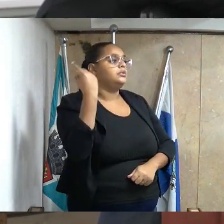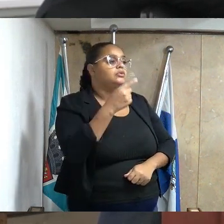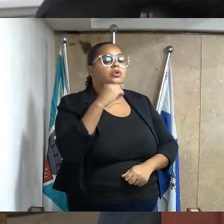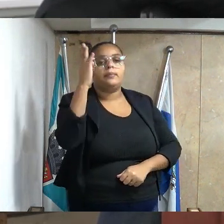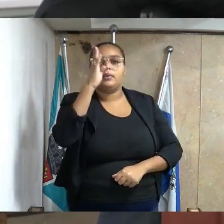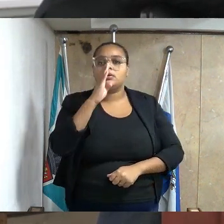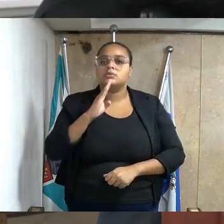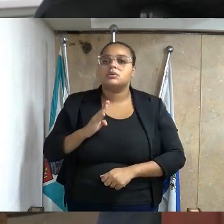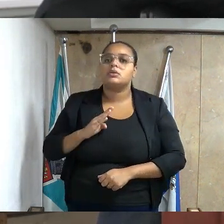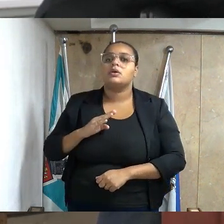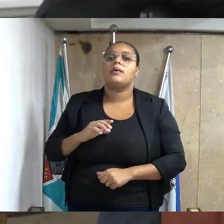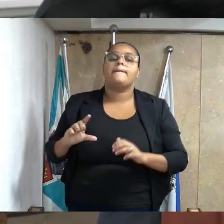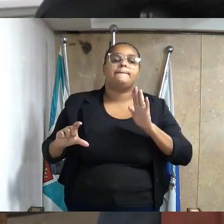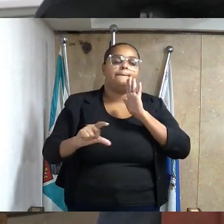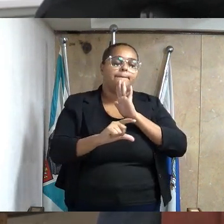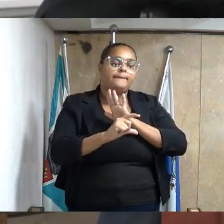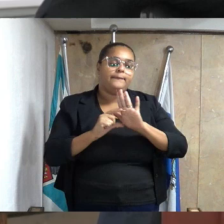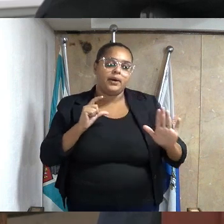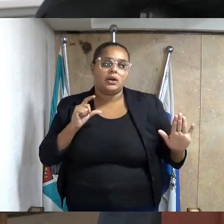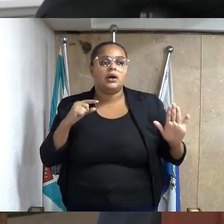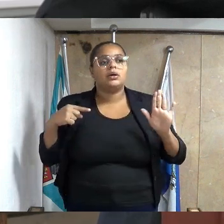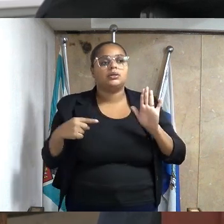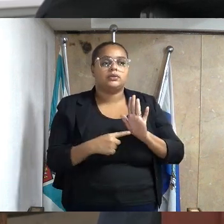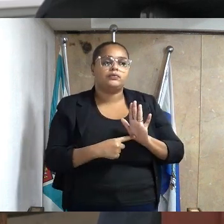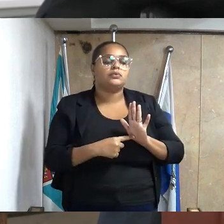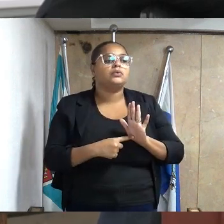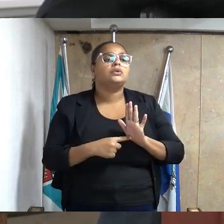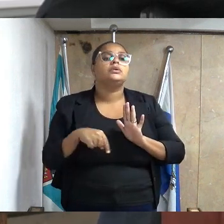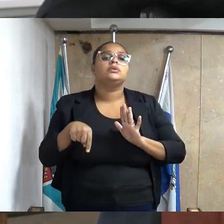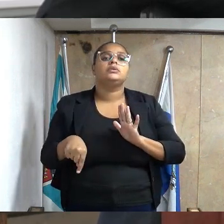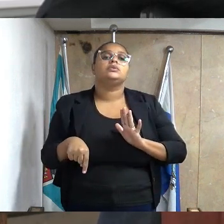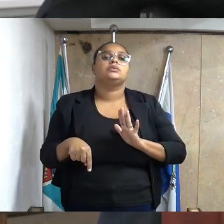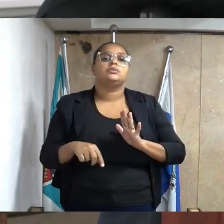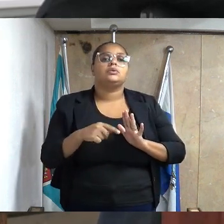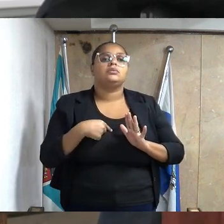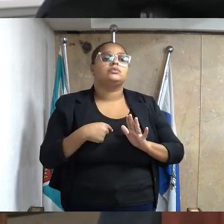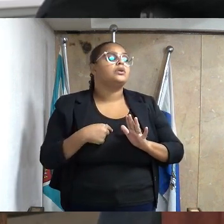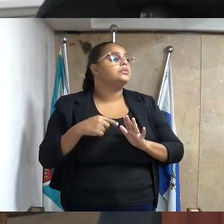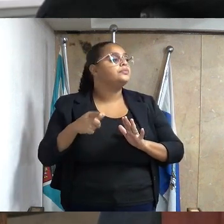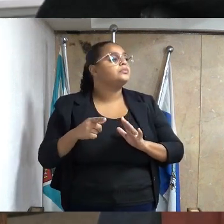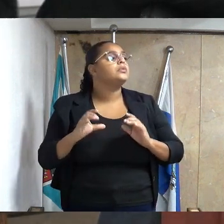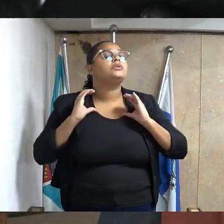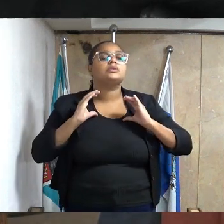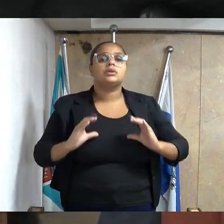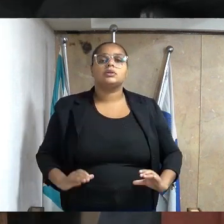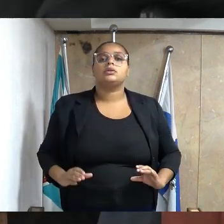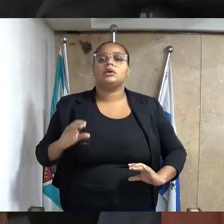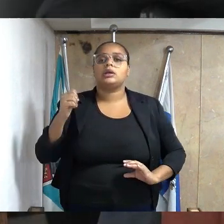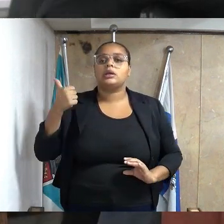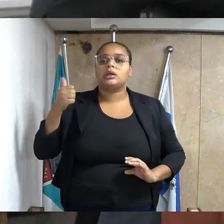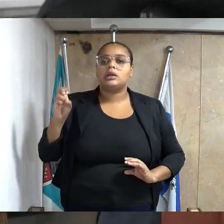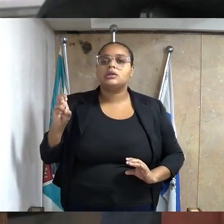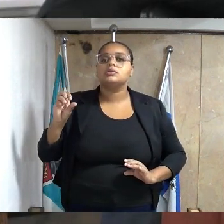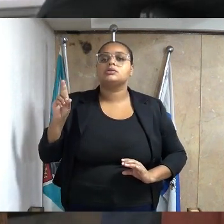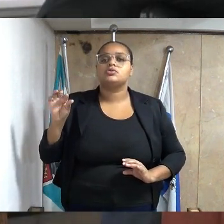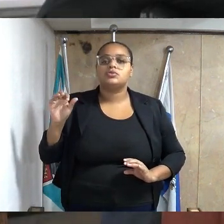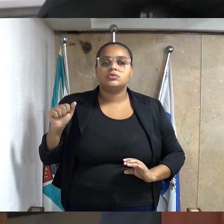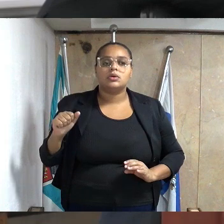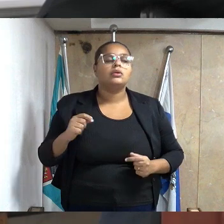Brasileiro, parágrafo 9, alínea A, que o cidadão tem 15 dias após a